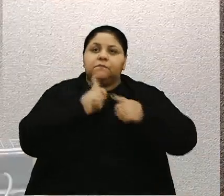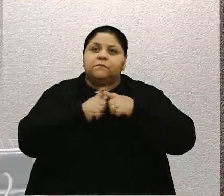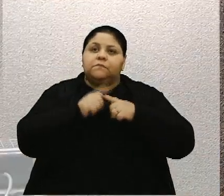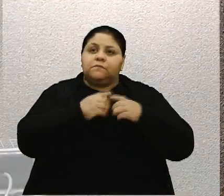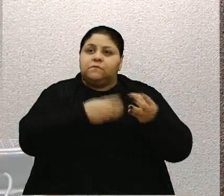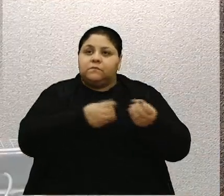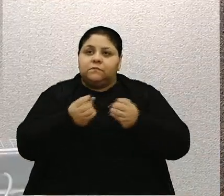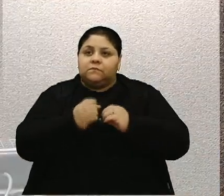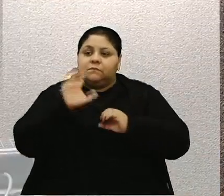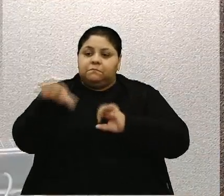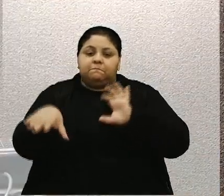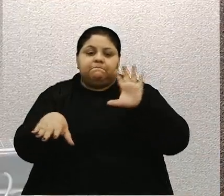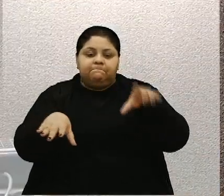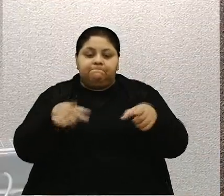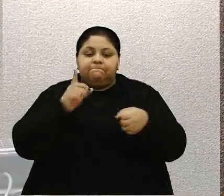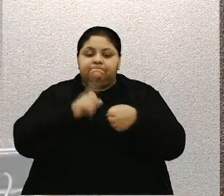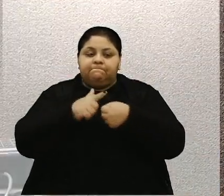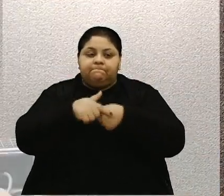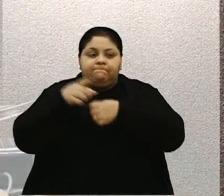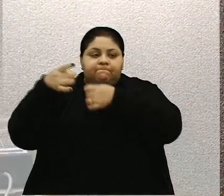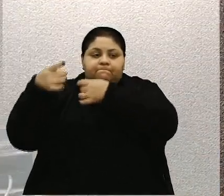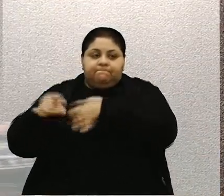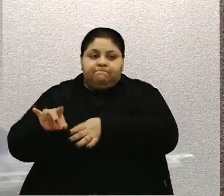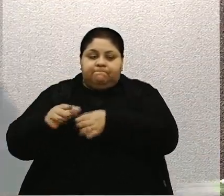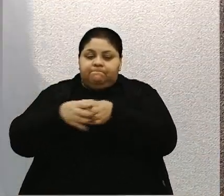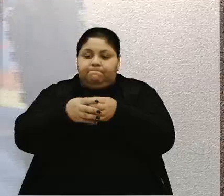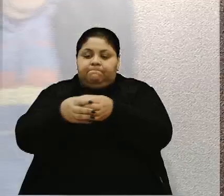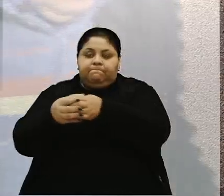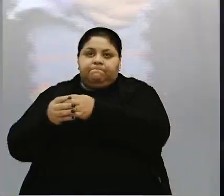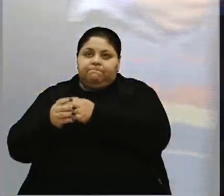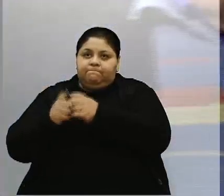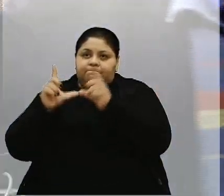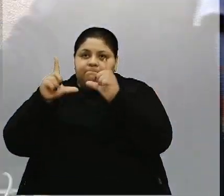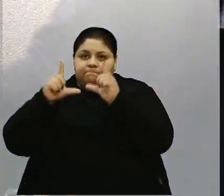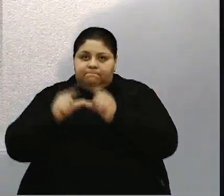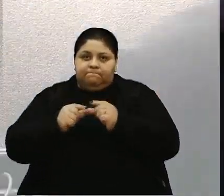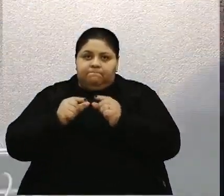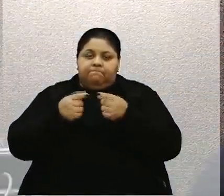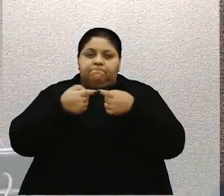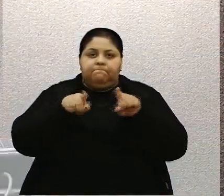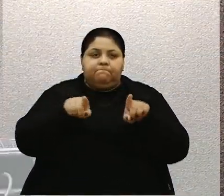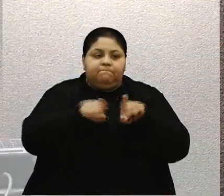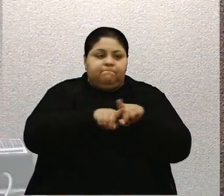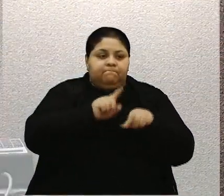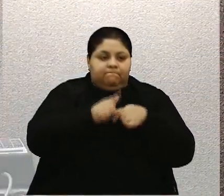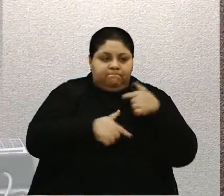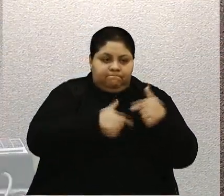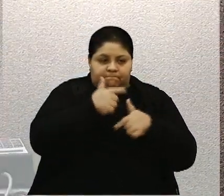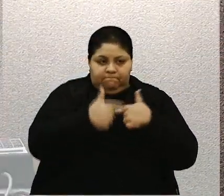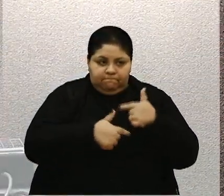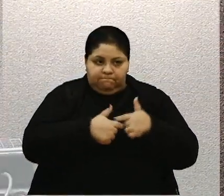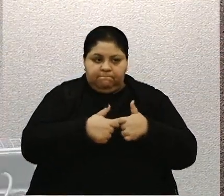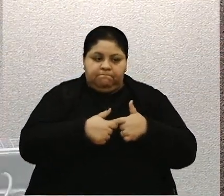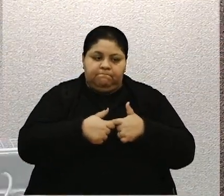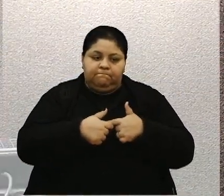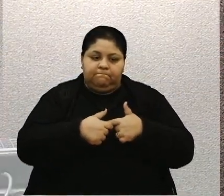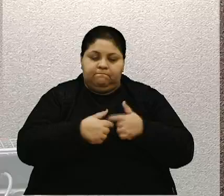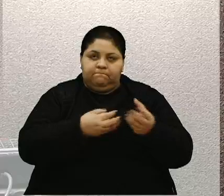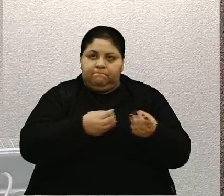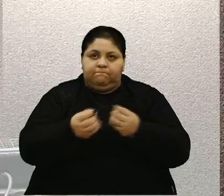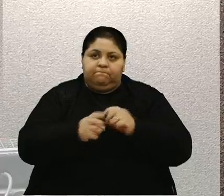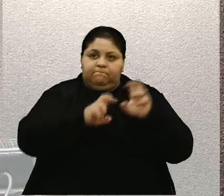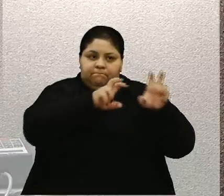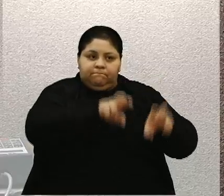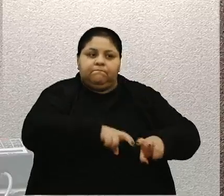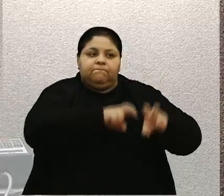pontos da cidade foram danificados, as equipes estão reduzidas, mas também trabalhando muito pelo